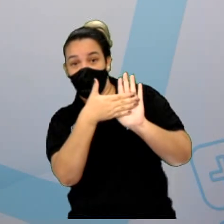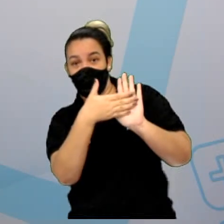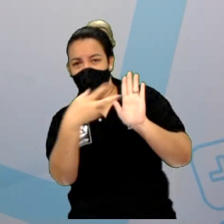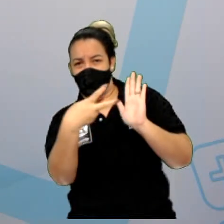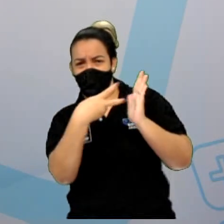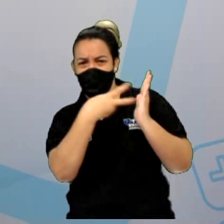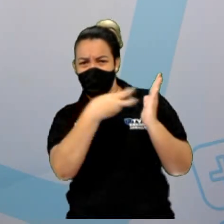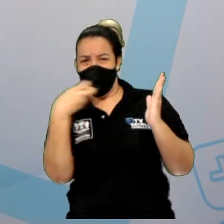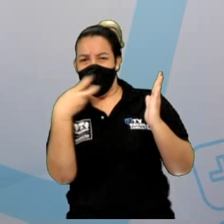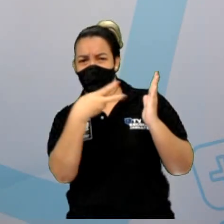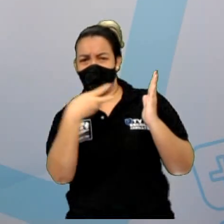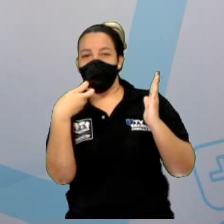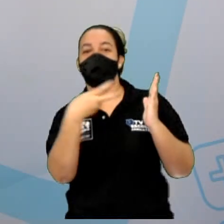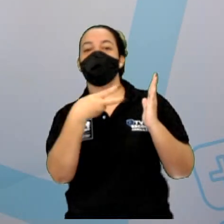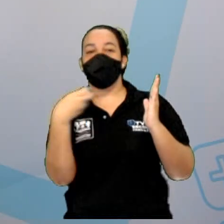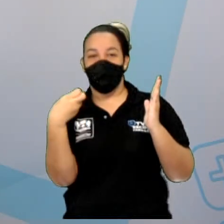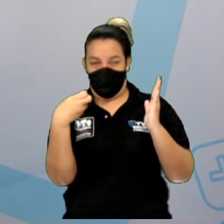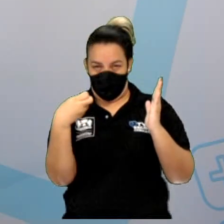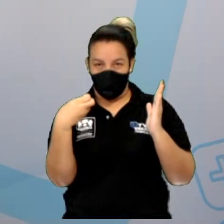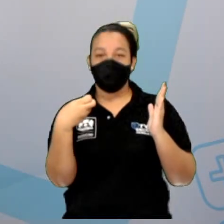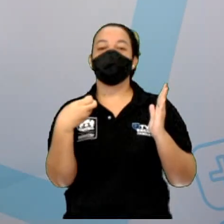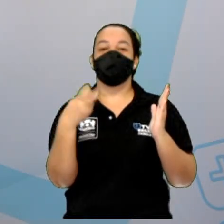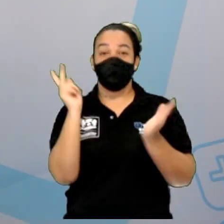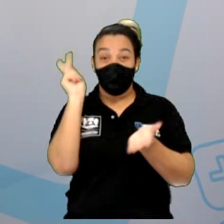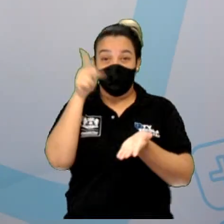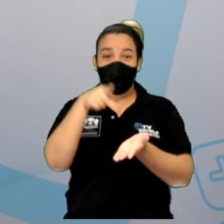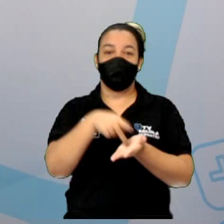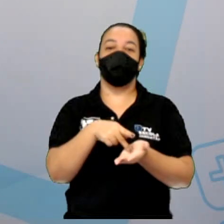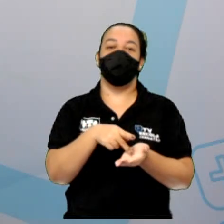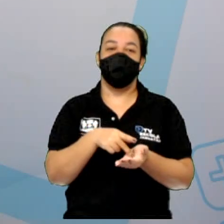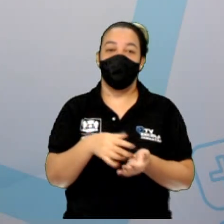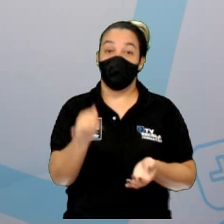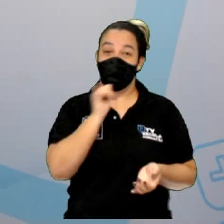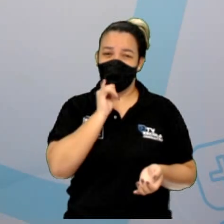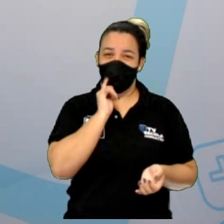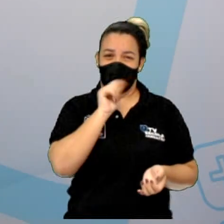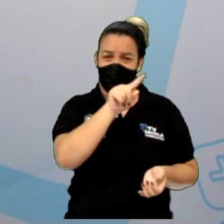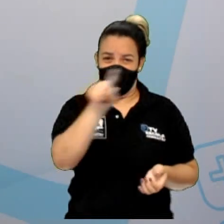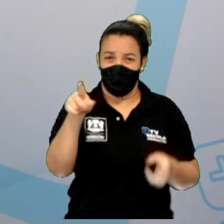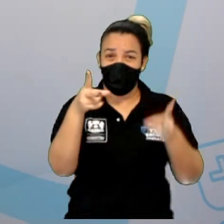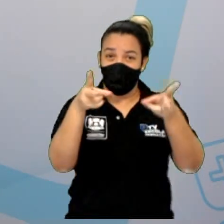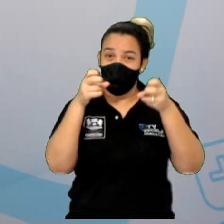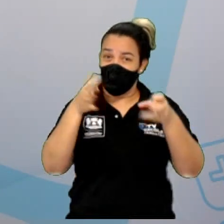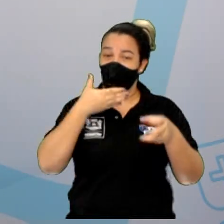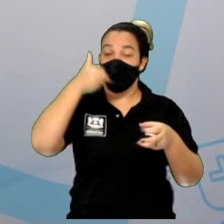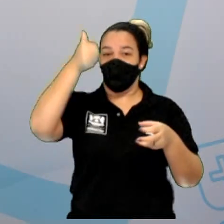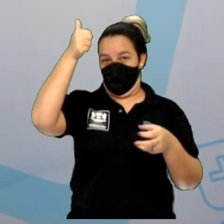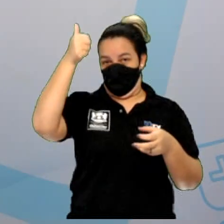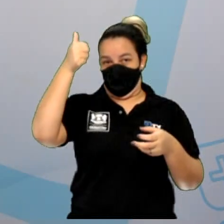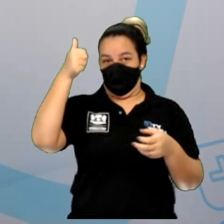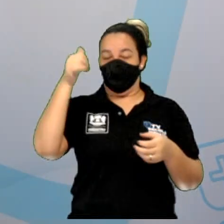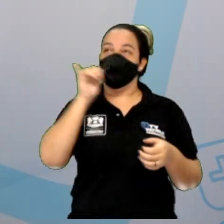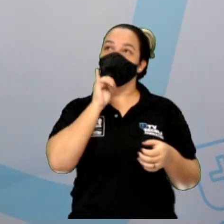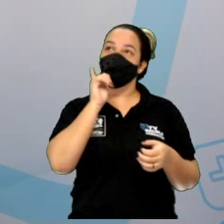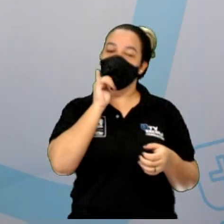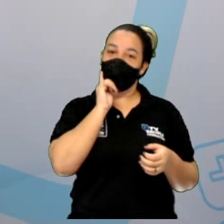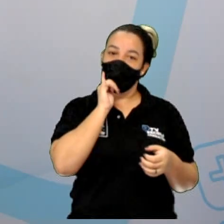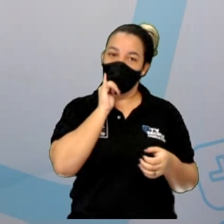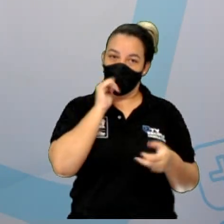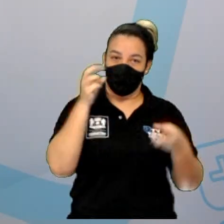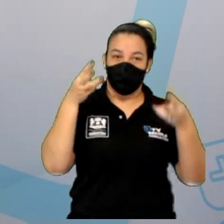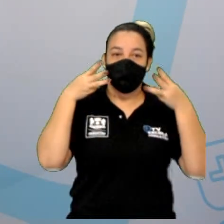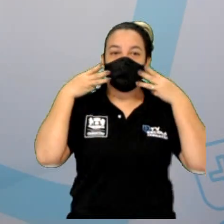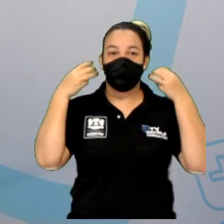e conotação no sentido figurado da palavra. Um exemplo para que vocês possam perceber melhor. Se eu digo assim, o gato